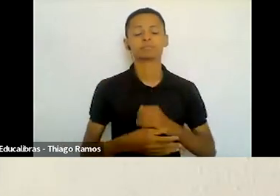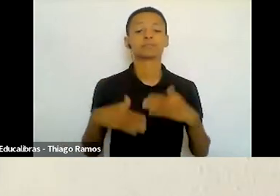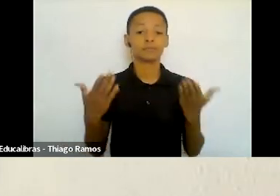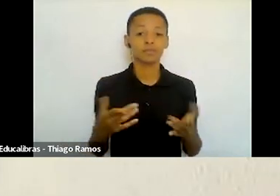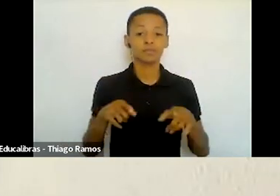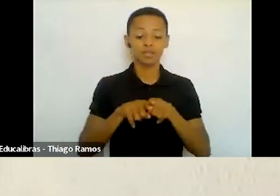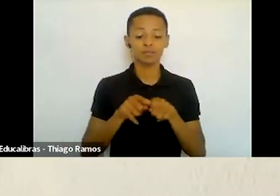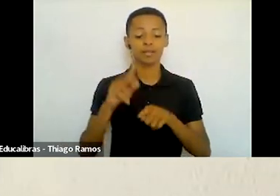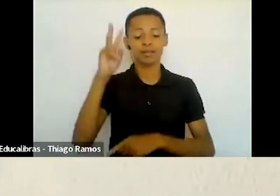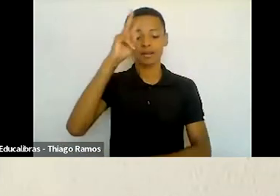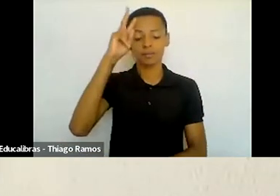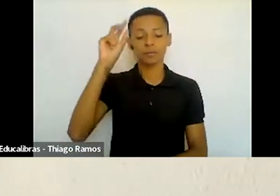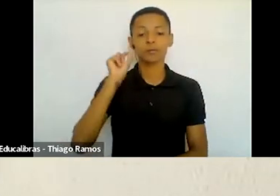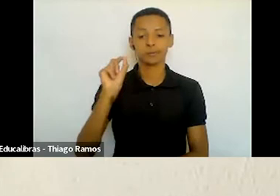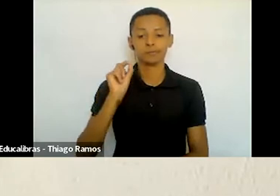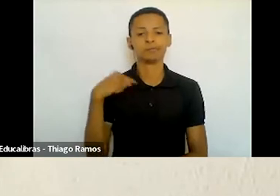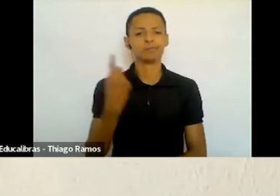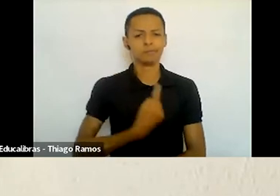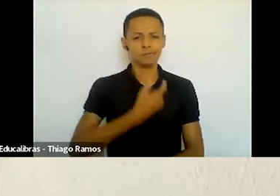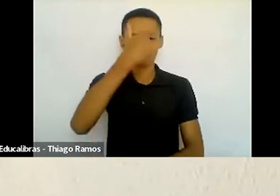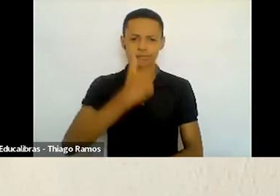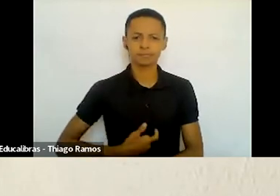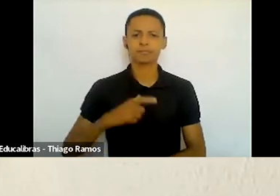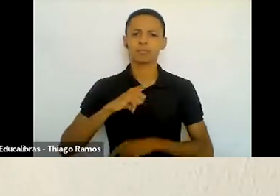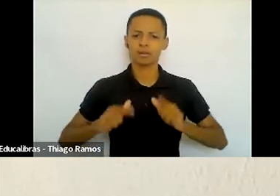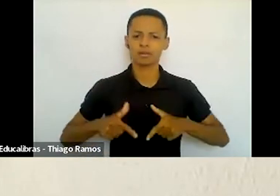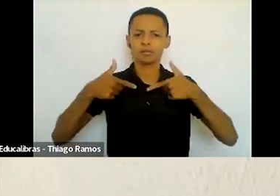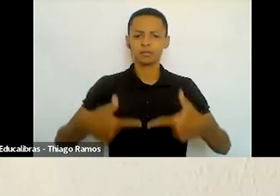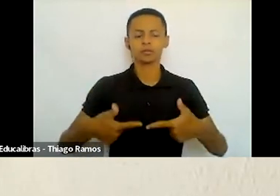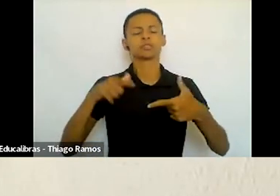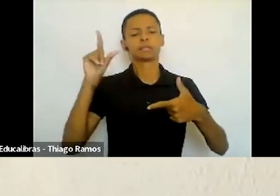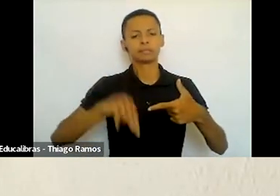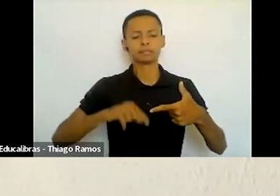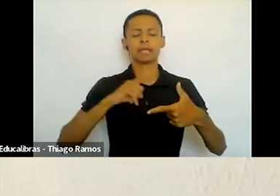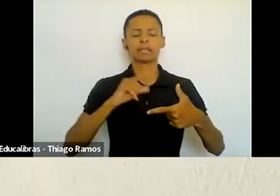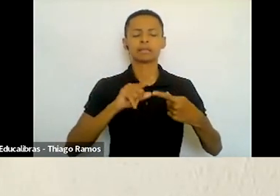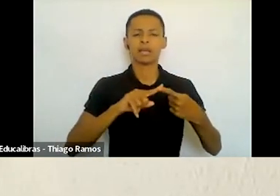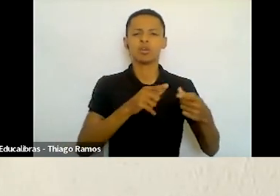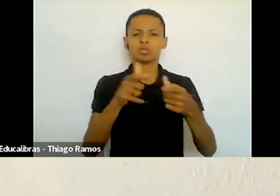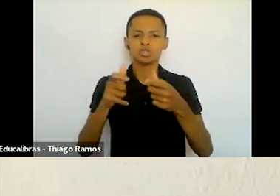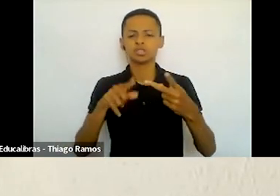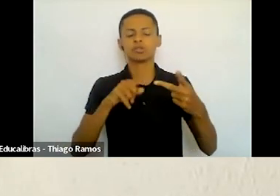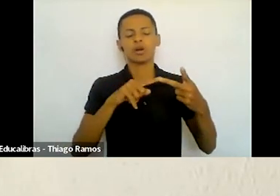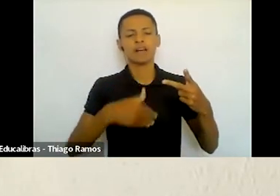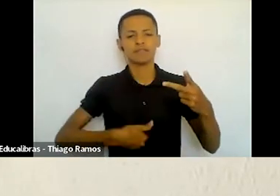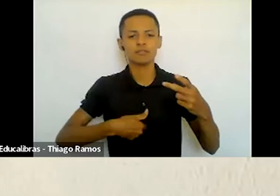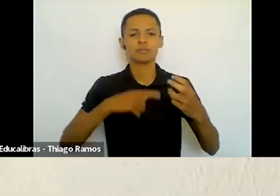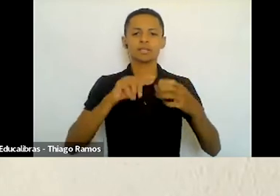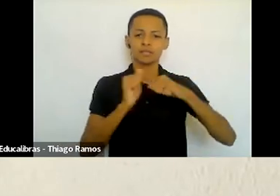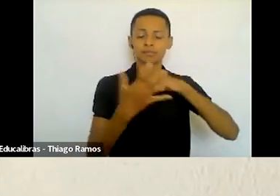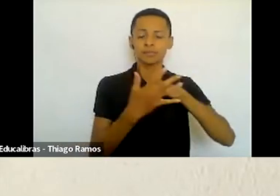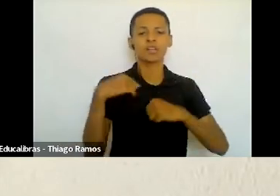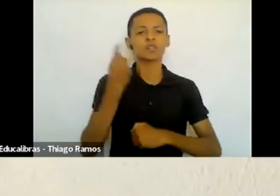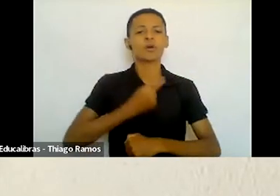colocar que somos nós que estamos lutando contra o tiro, a fome e a Covid. É importante colocar isso. Porque quando a gente fala em